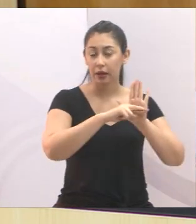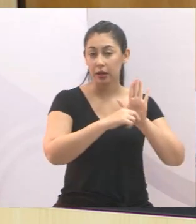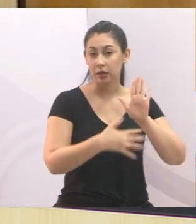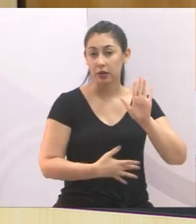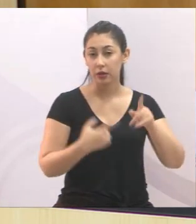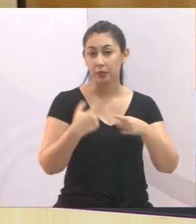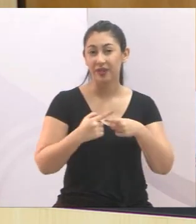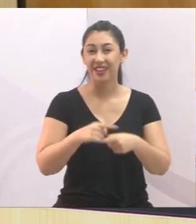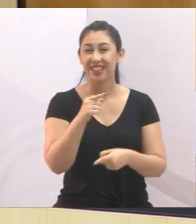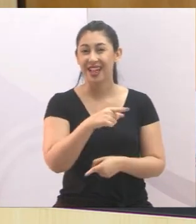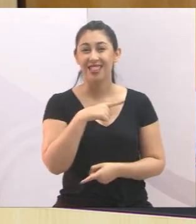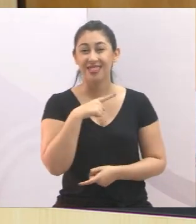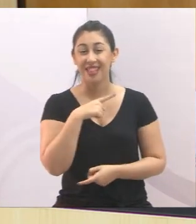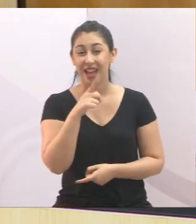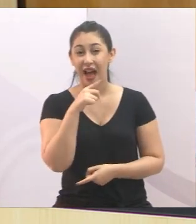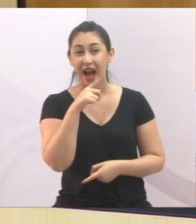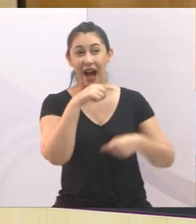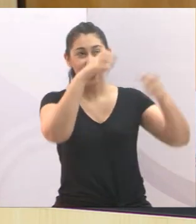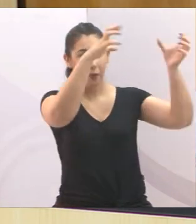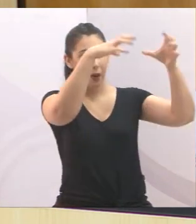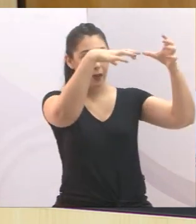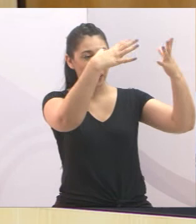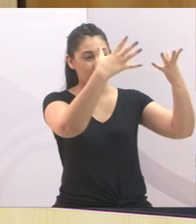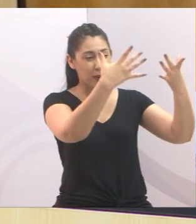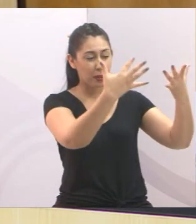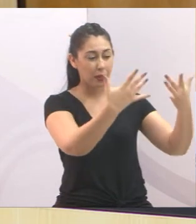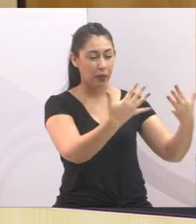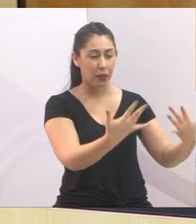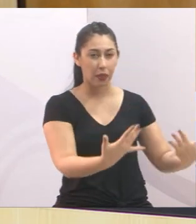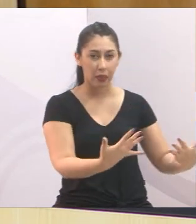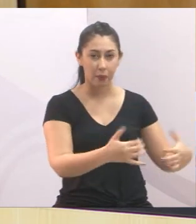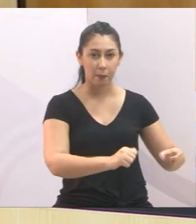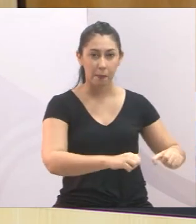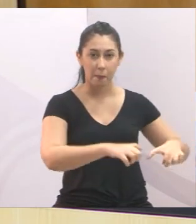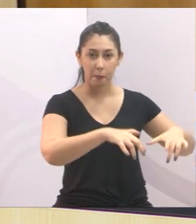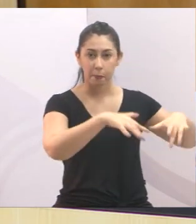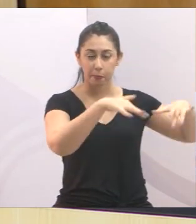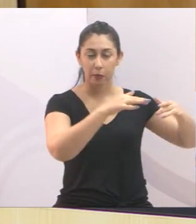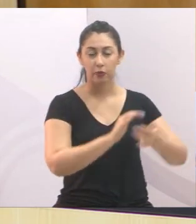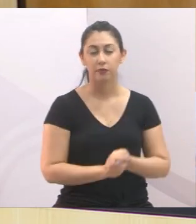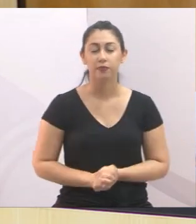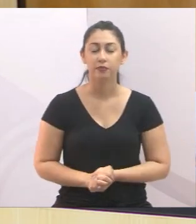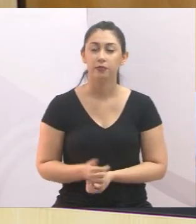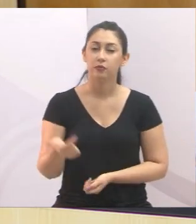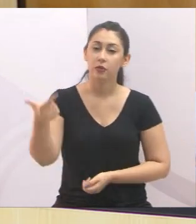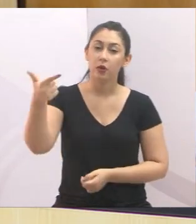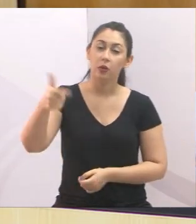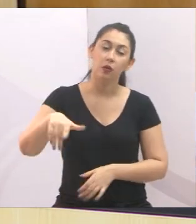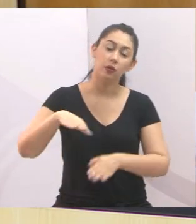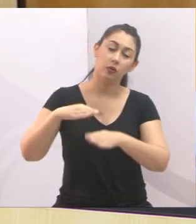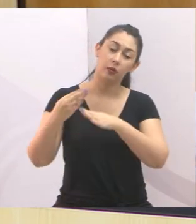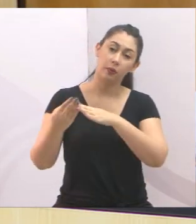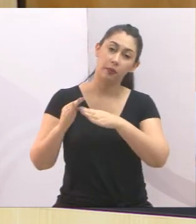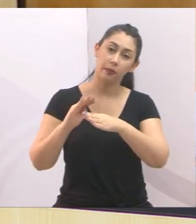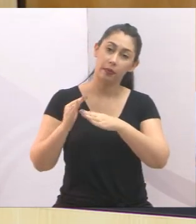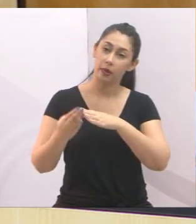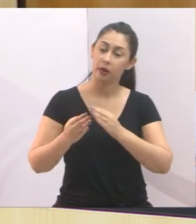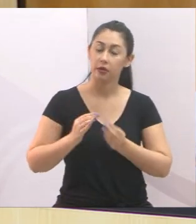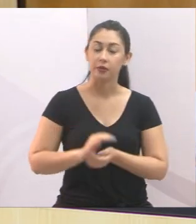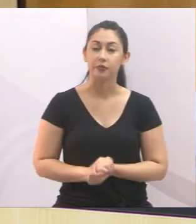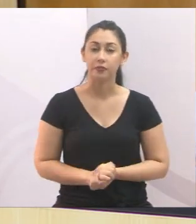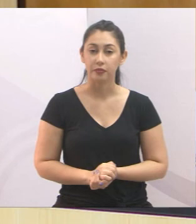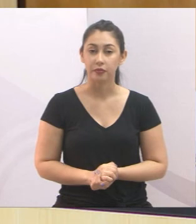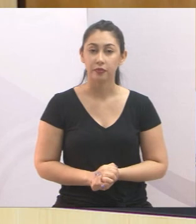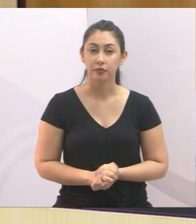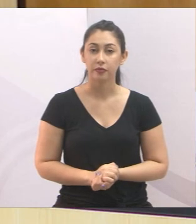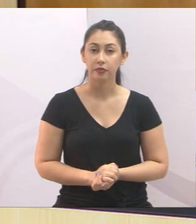há questão de infiltração e semelhança de evidências supracitadas. Bairro Jardim Novo Amanhecer. Condomínio Santa Terezinha 1 e Santa Terezinha 2.